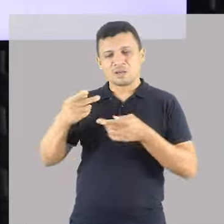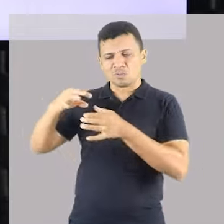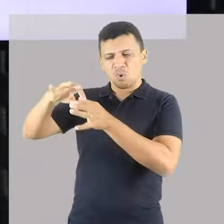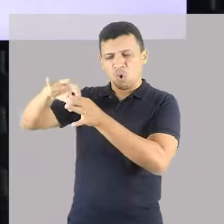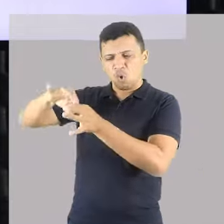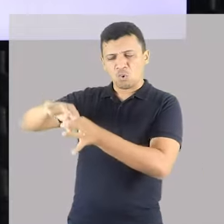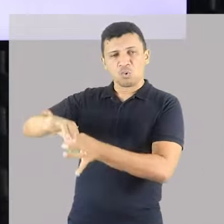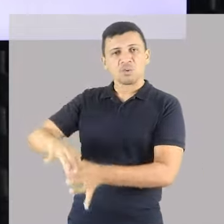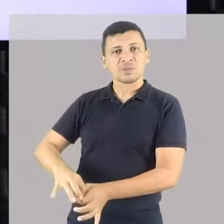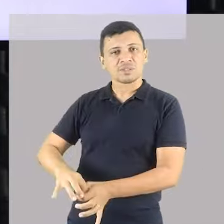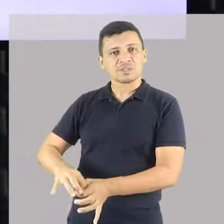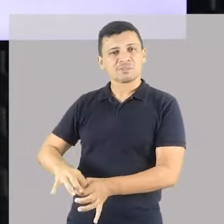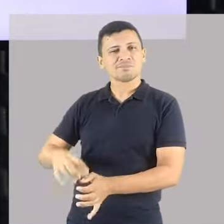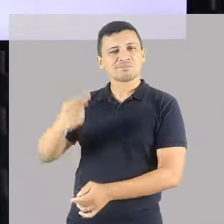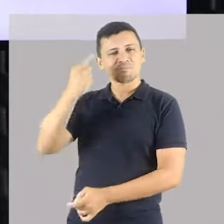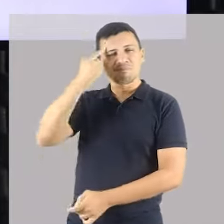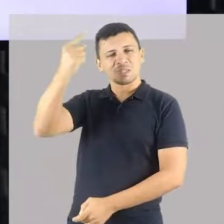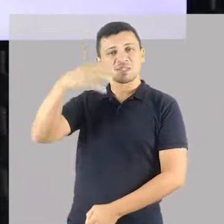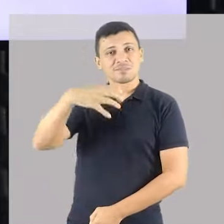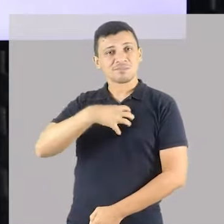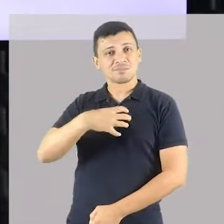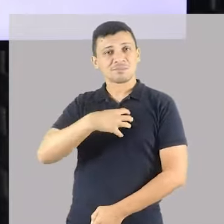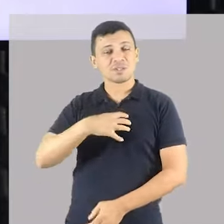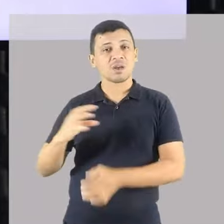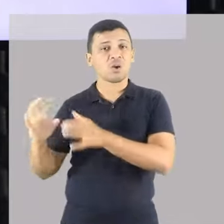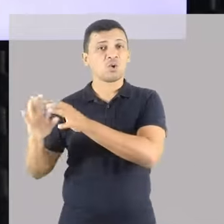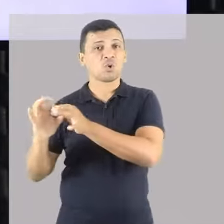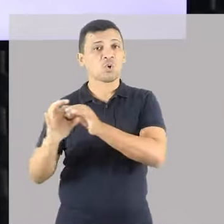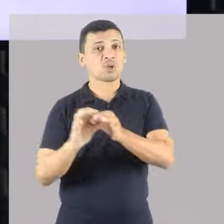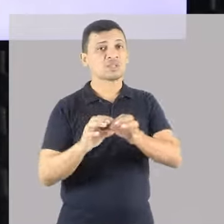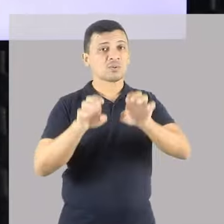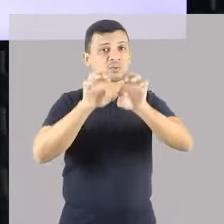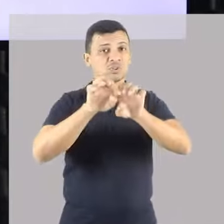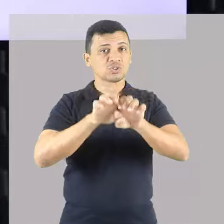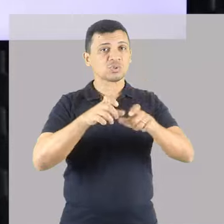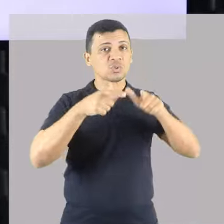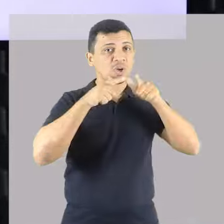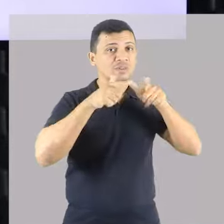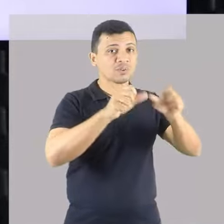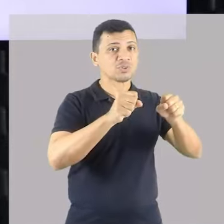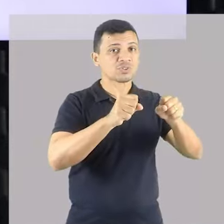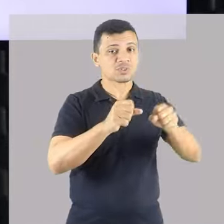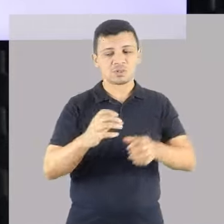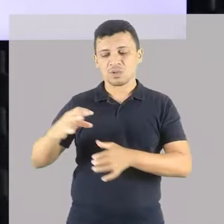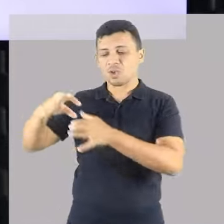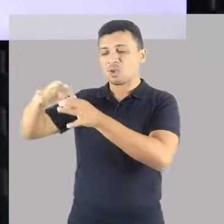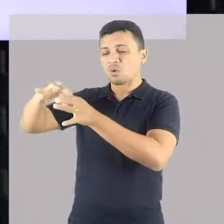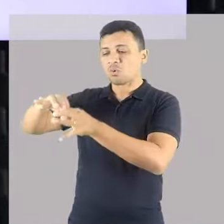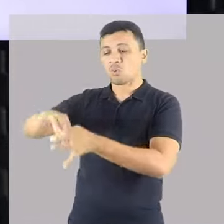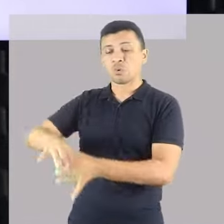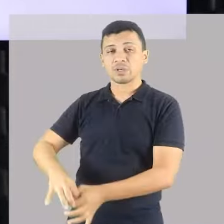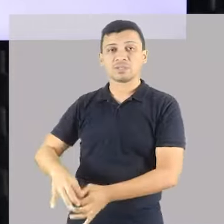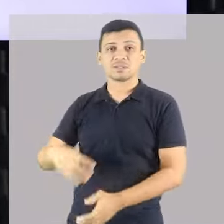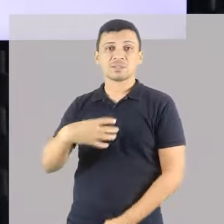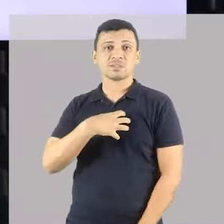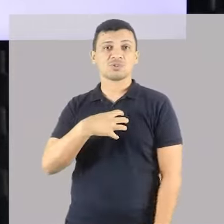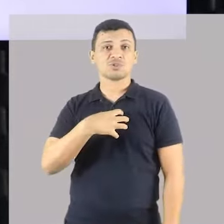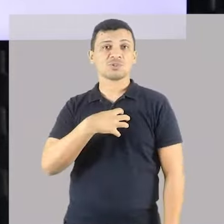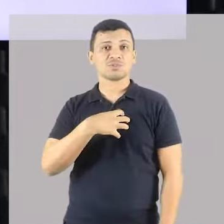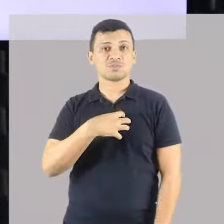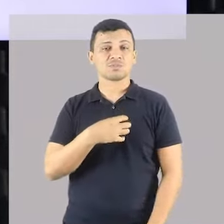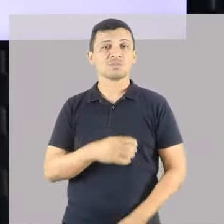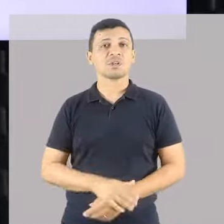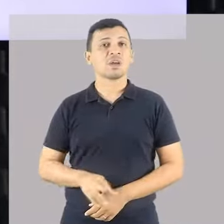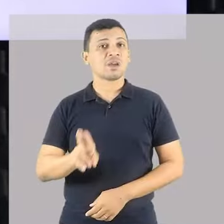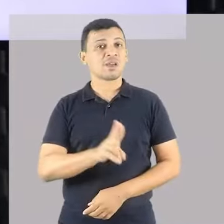estou falando de sentido a coesão estrutura linguística a coerência sentido eu uso o elemento coesivo